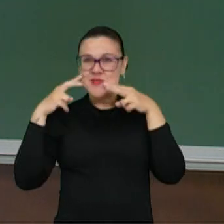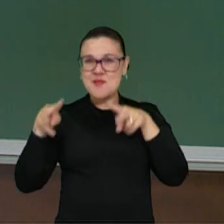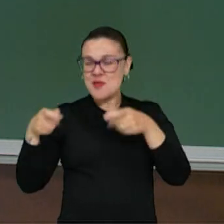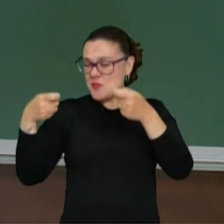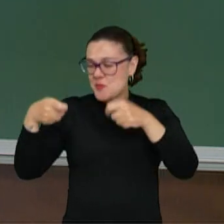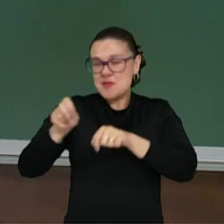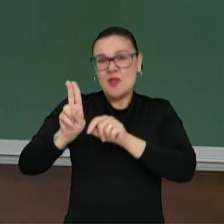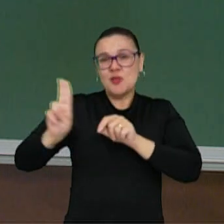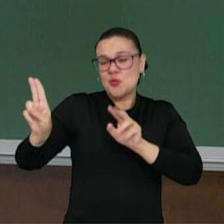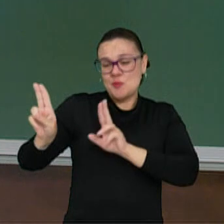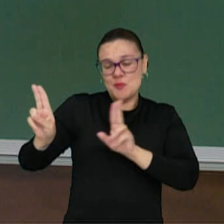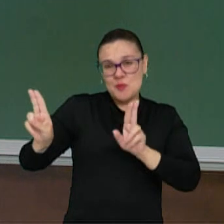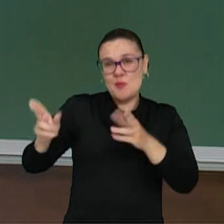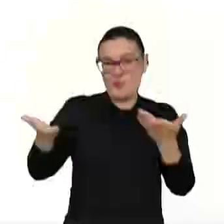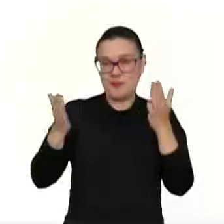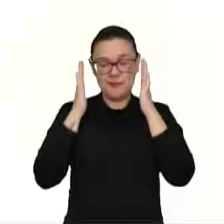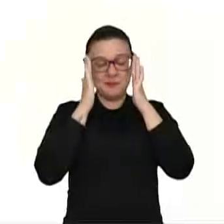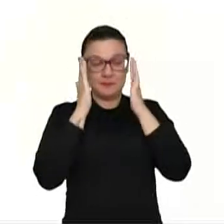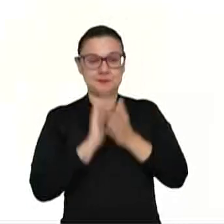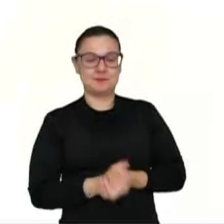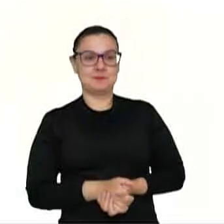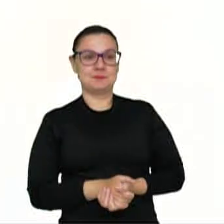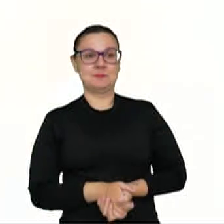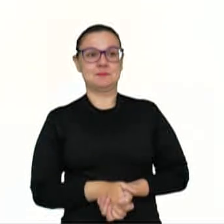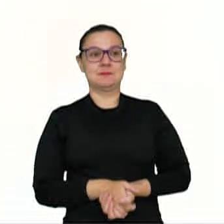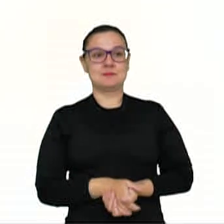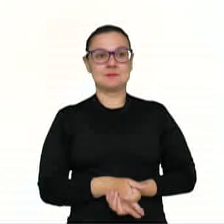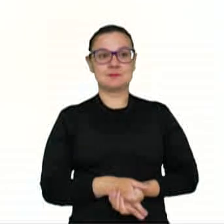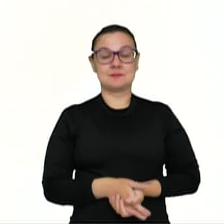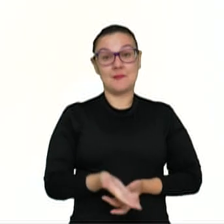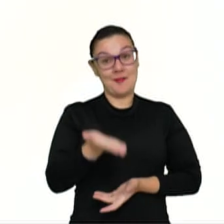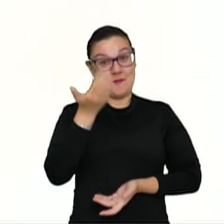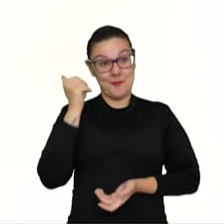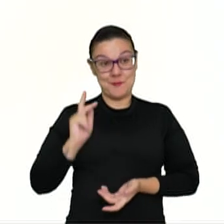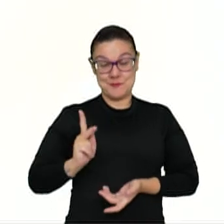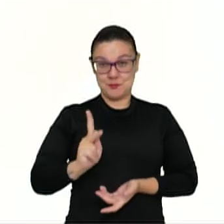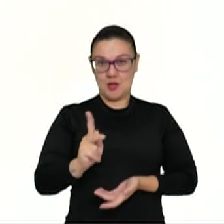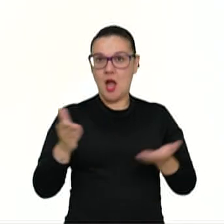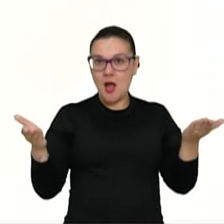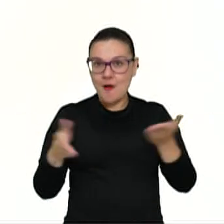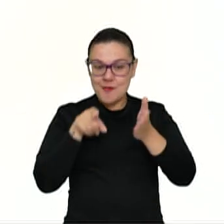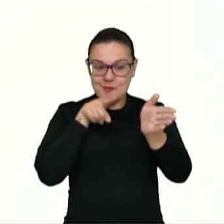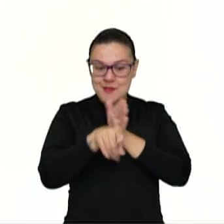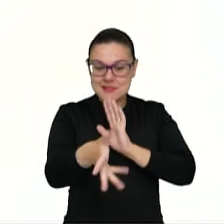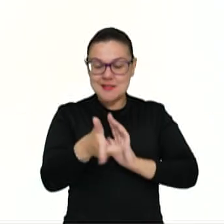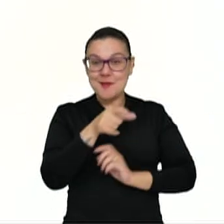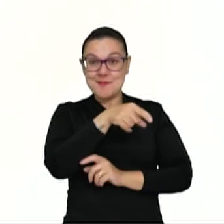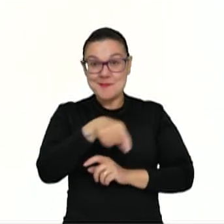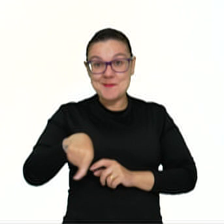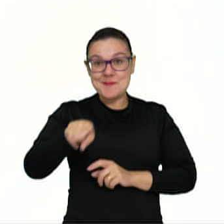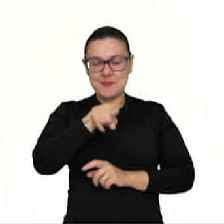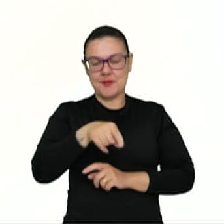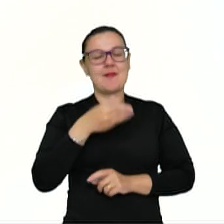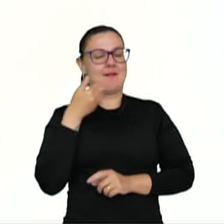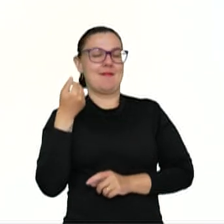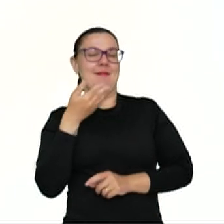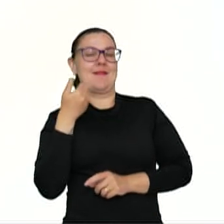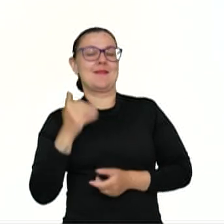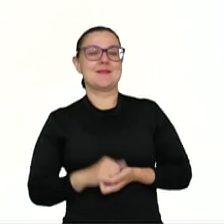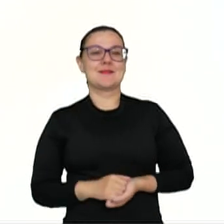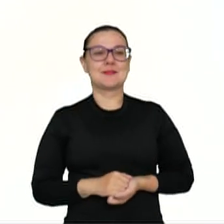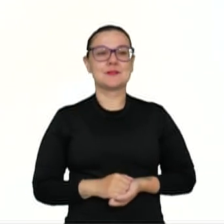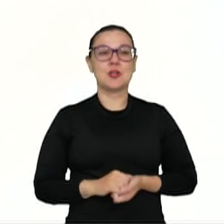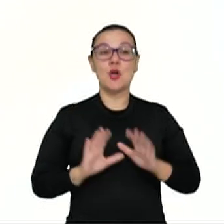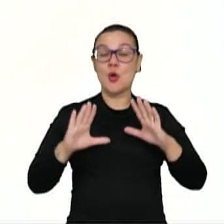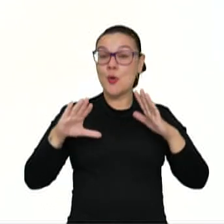nome da pessoa antes de cada fala, tá certo? Vamos lá então? E agora eu tenho um quiz para você, um quiz muito facilzinho,